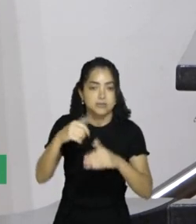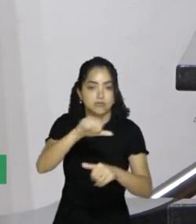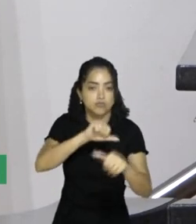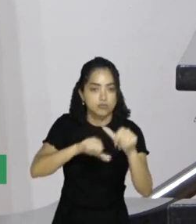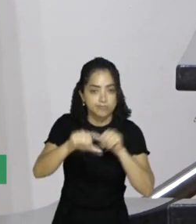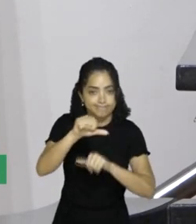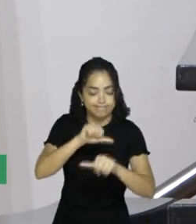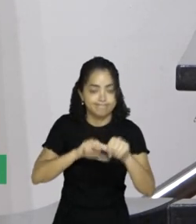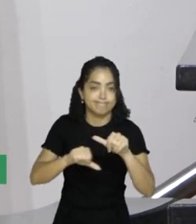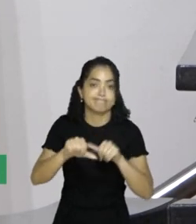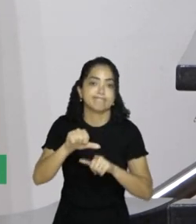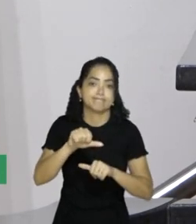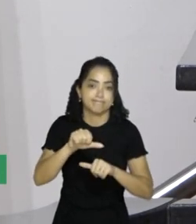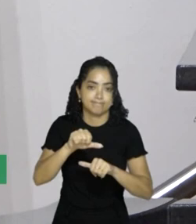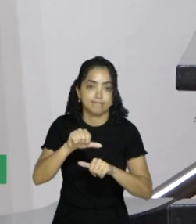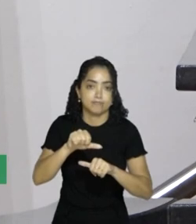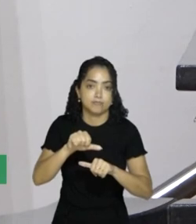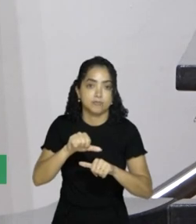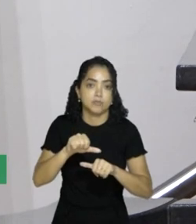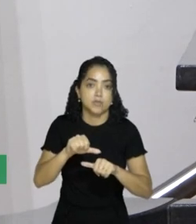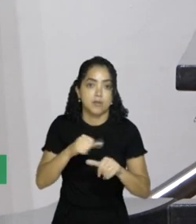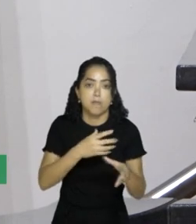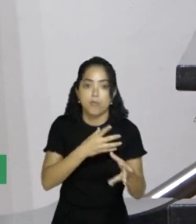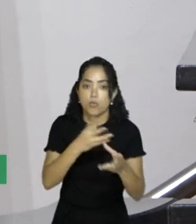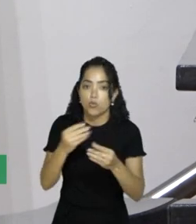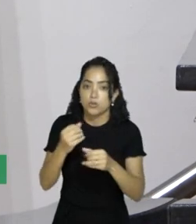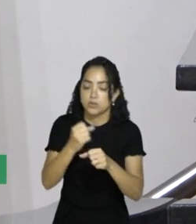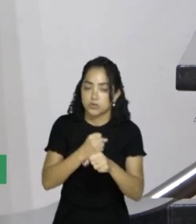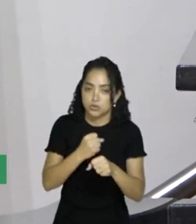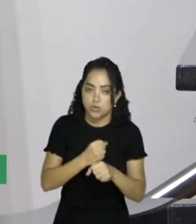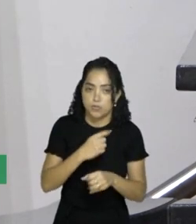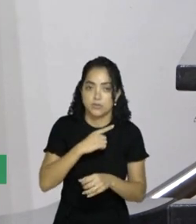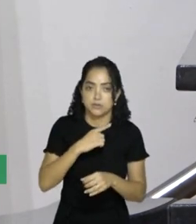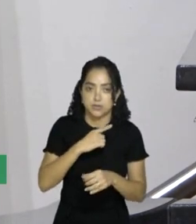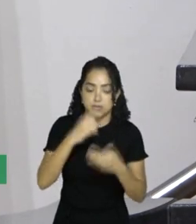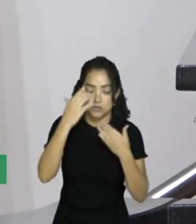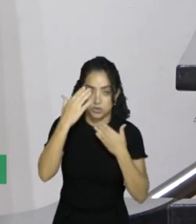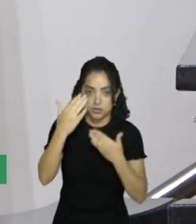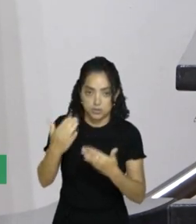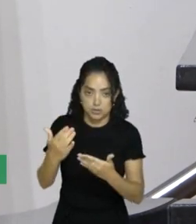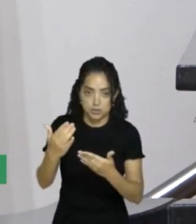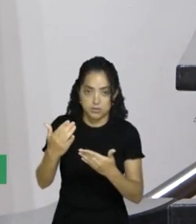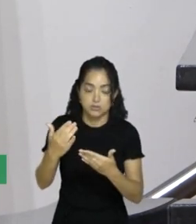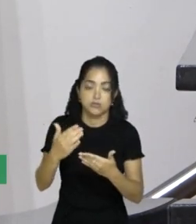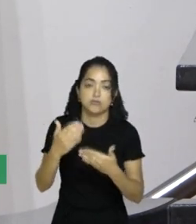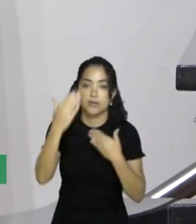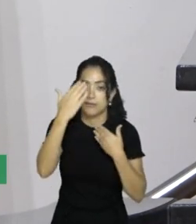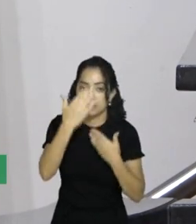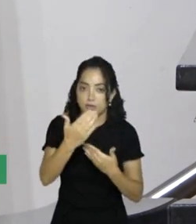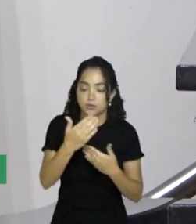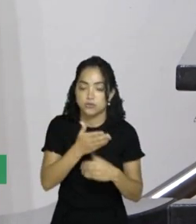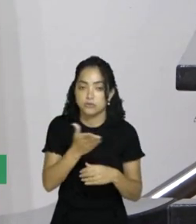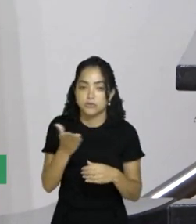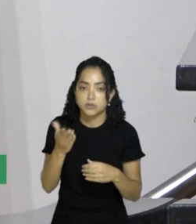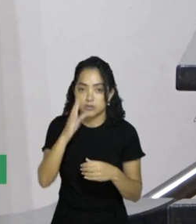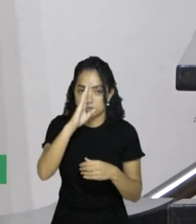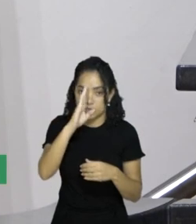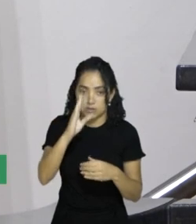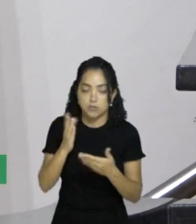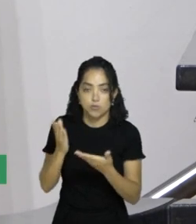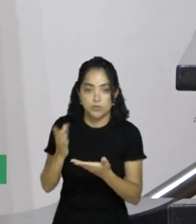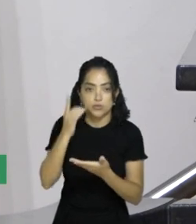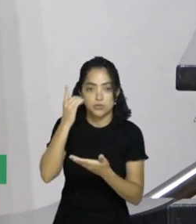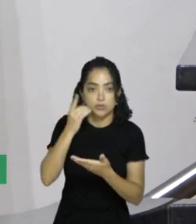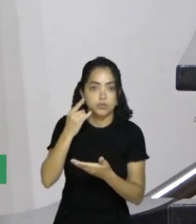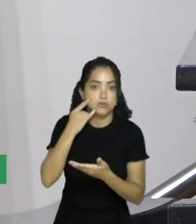renovação e com muitas obras isso a gente quer agradecer isso é gratidão a Principalmente ao Deputado Mauro